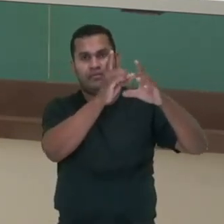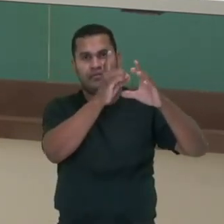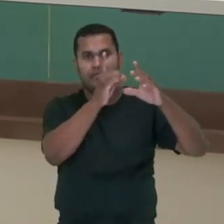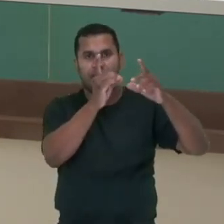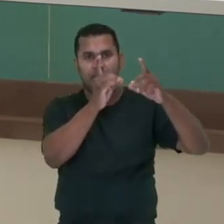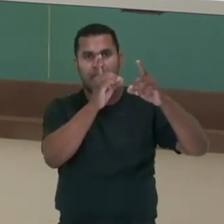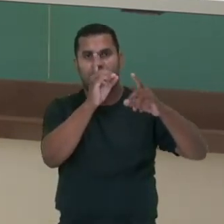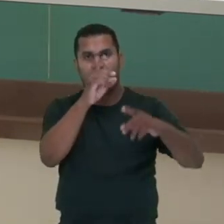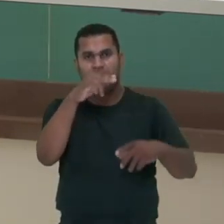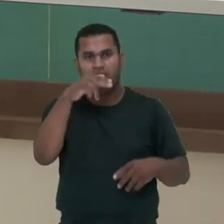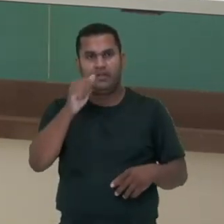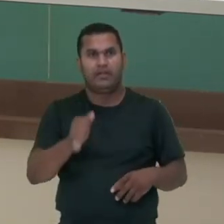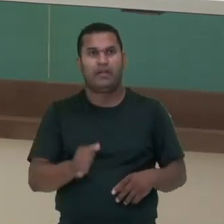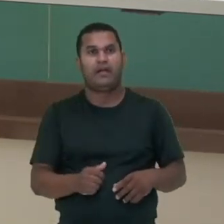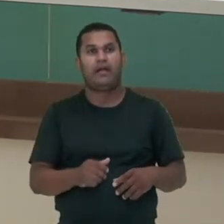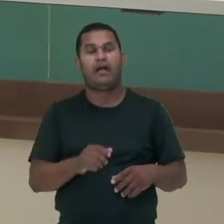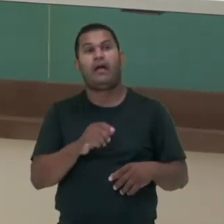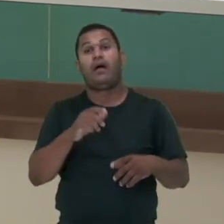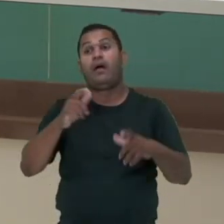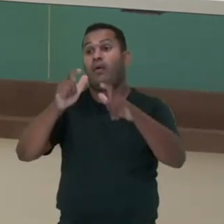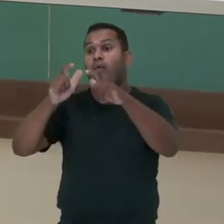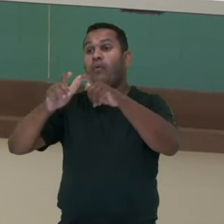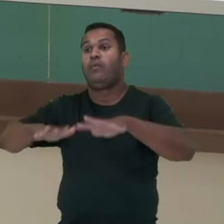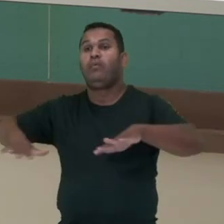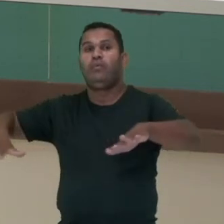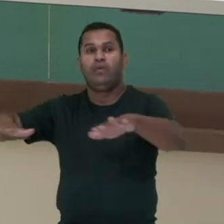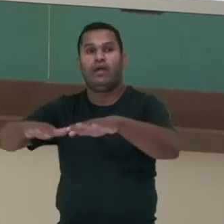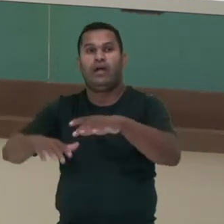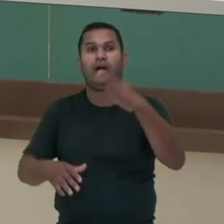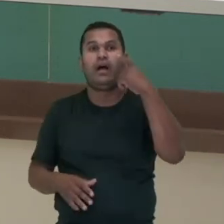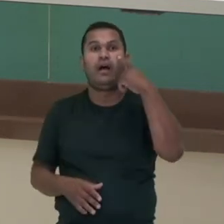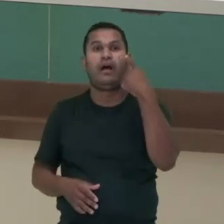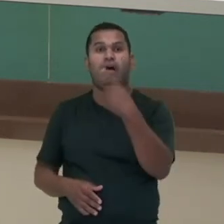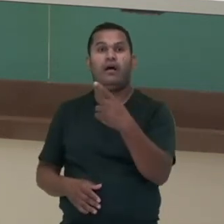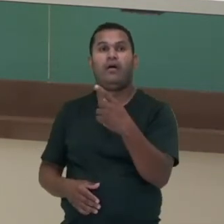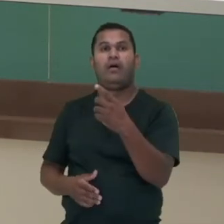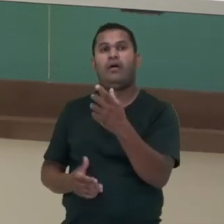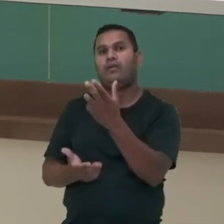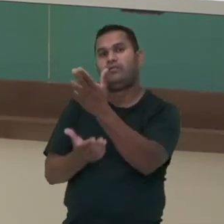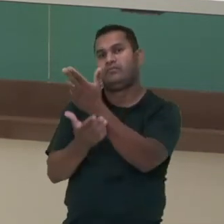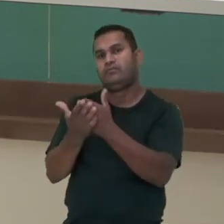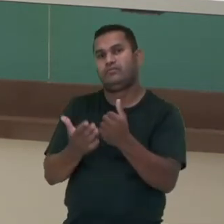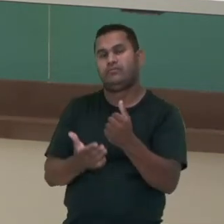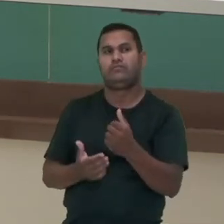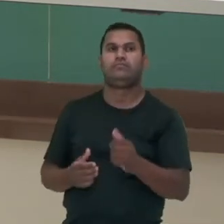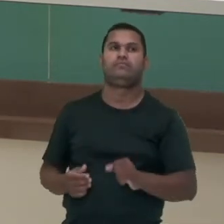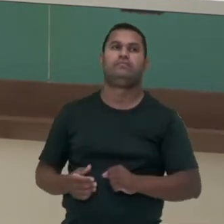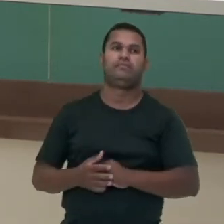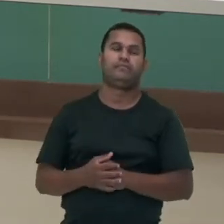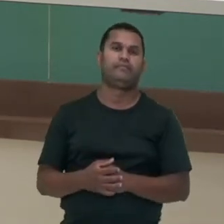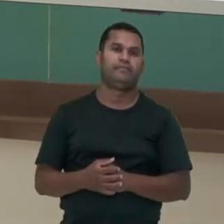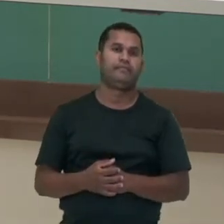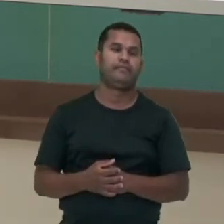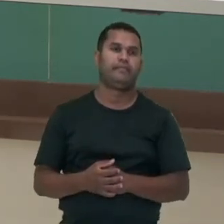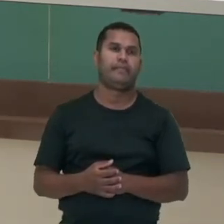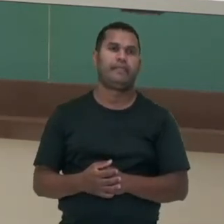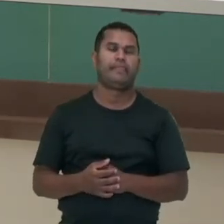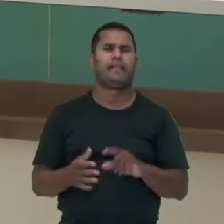no final ali, o que a gente chamaria de fenótipo, o que realmente é expresso no indivíduo. Terceira